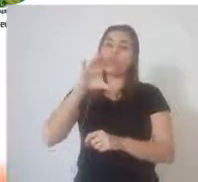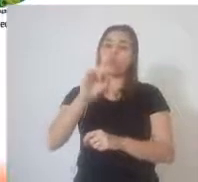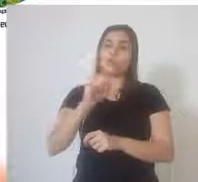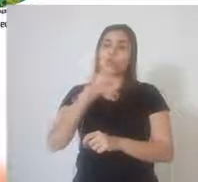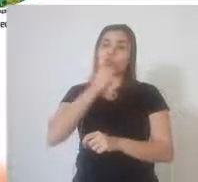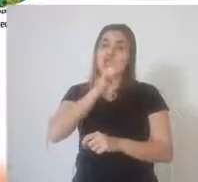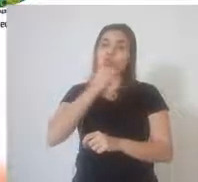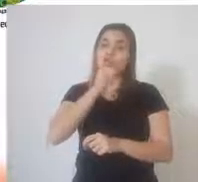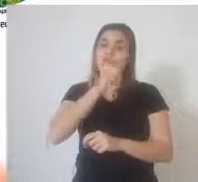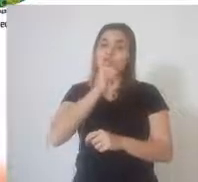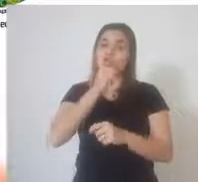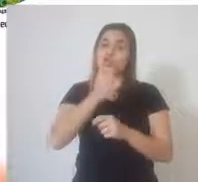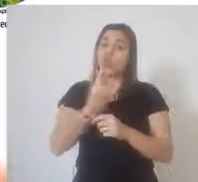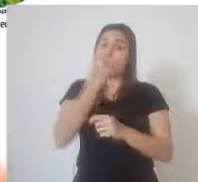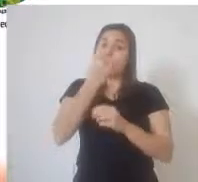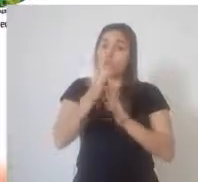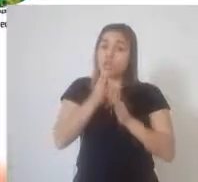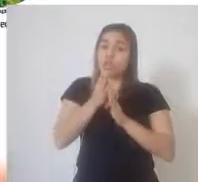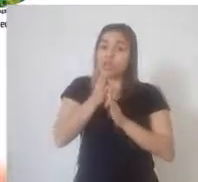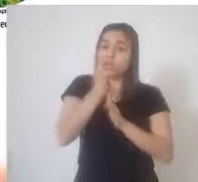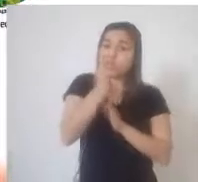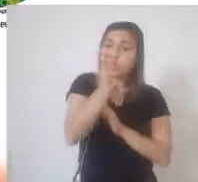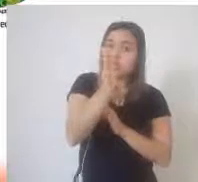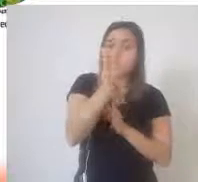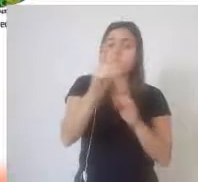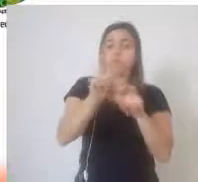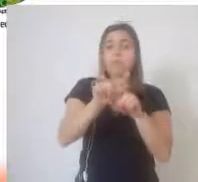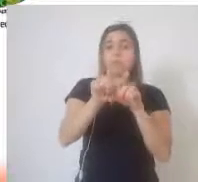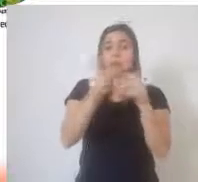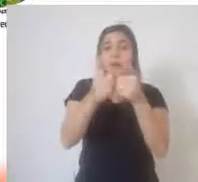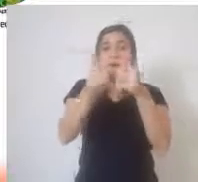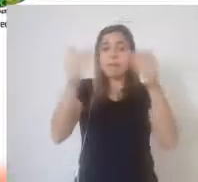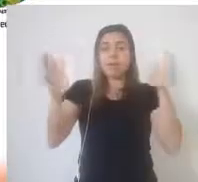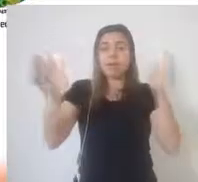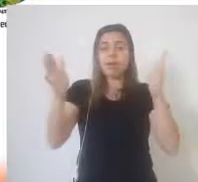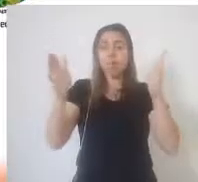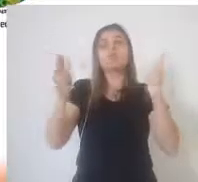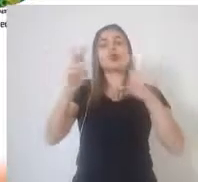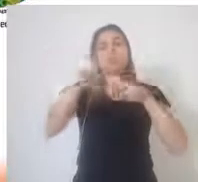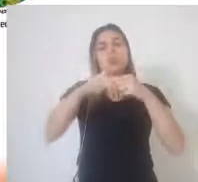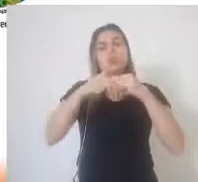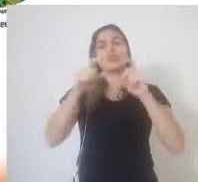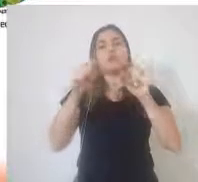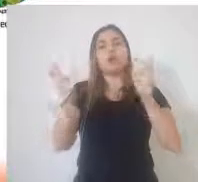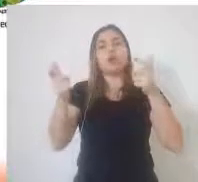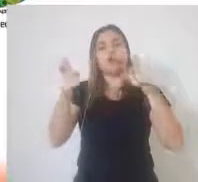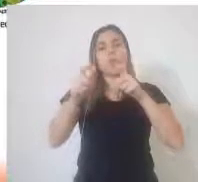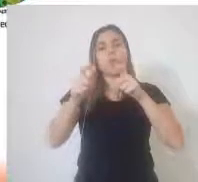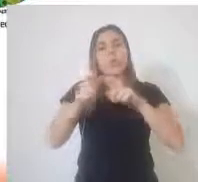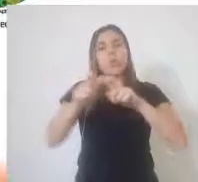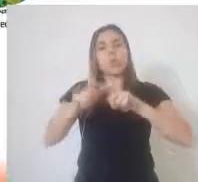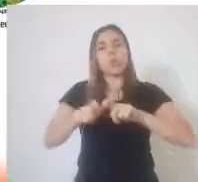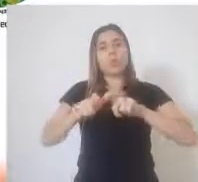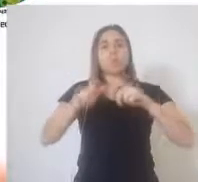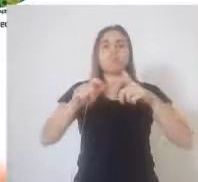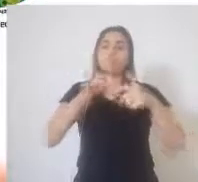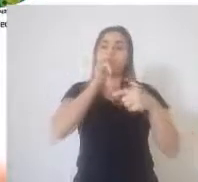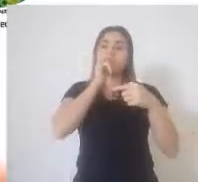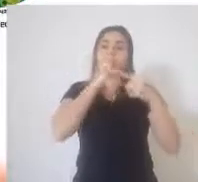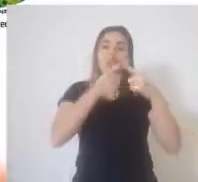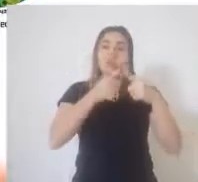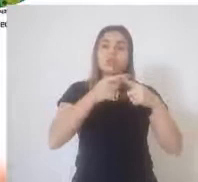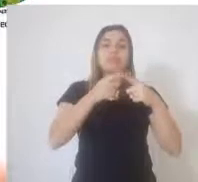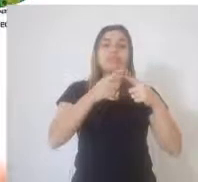e unidirecional, vai só em uma direção e a energia vai sendo reduzida ao longo aí dos níveis